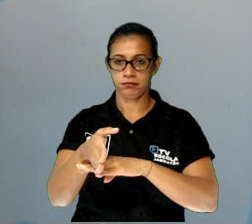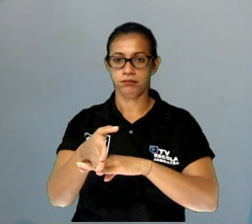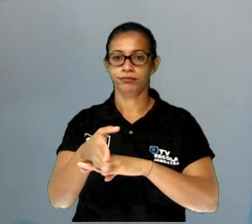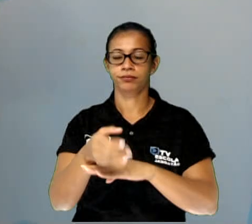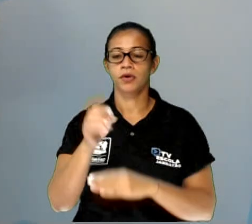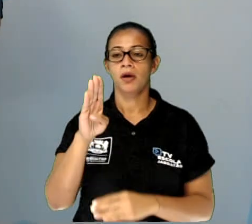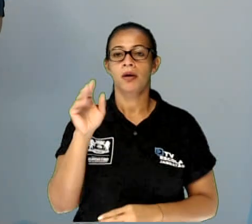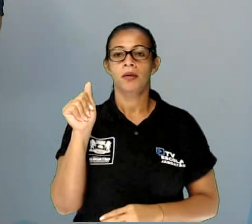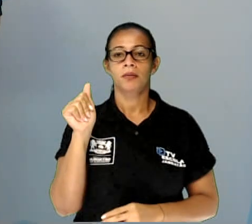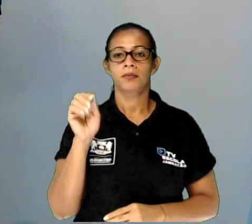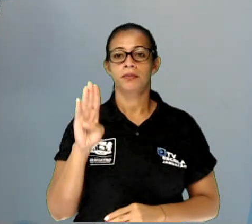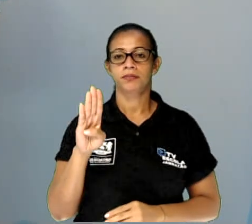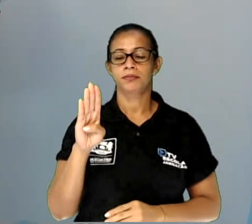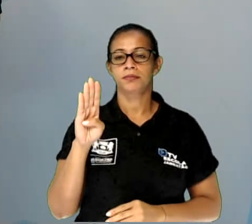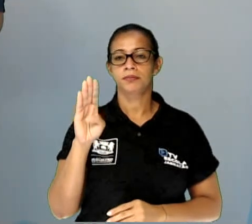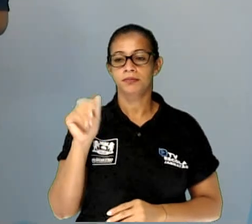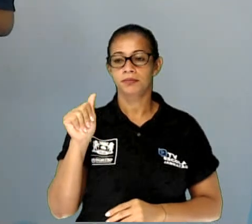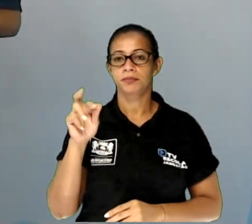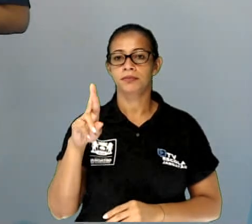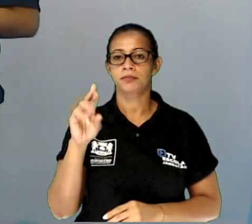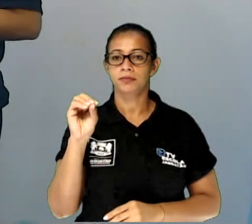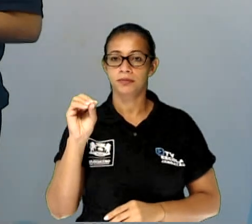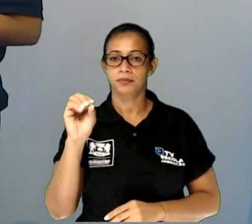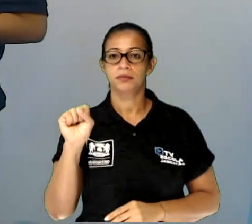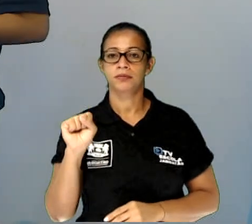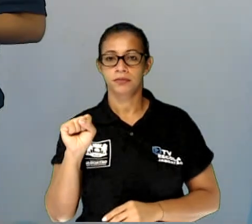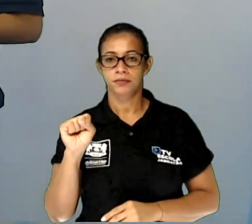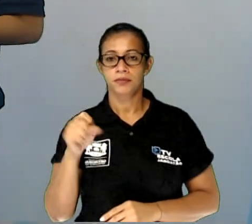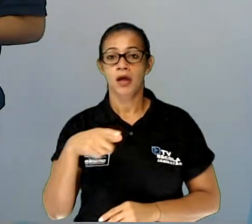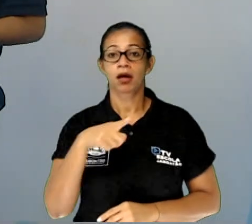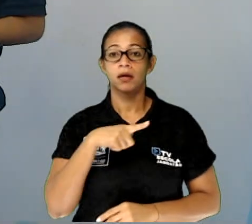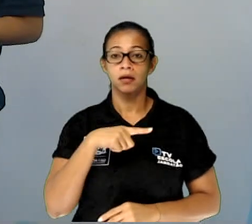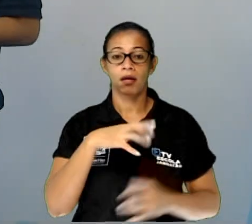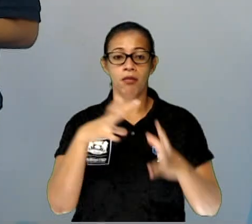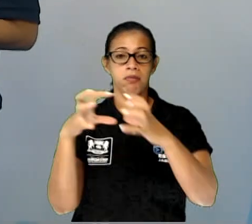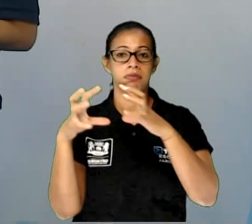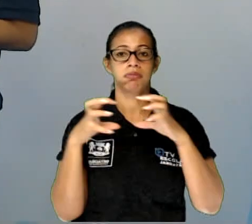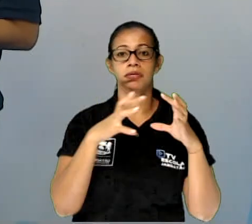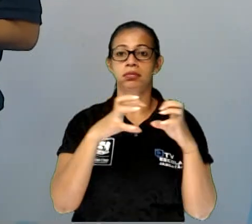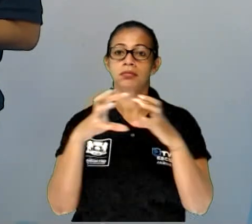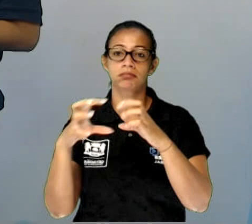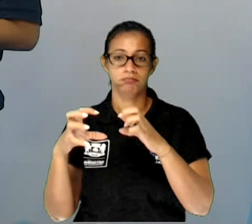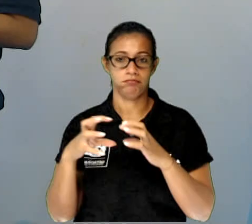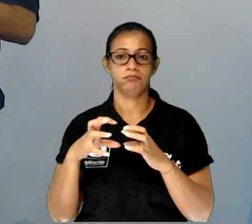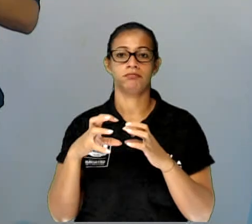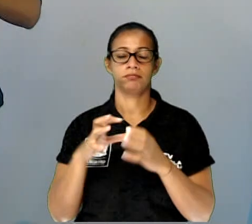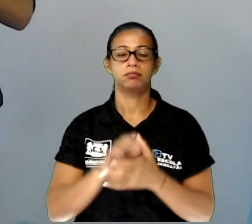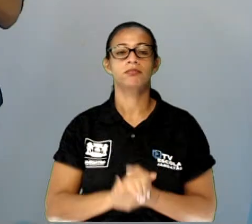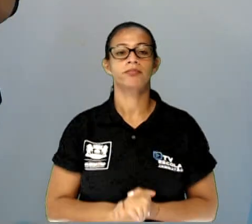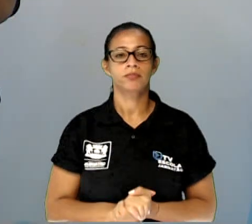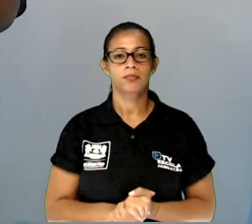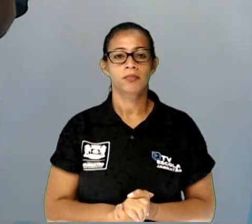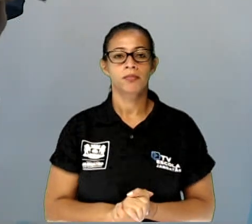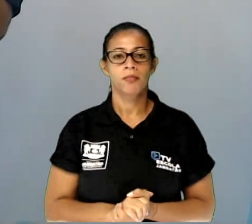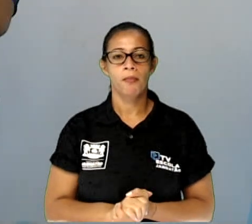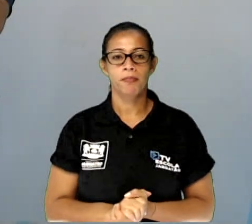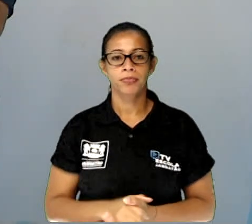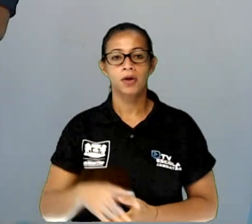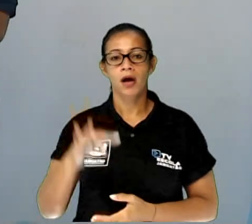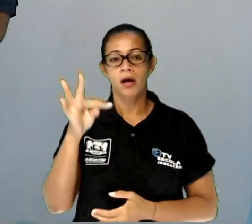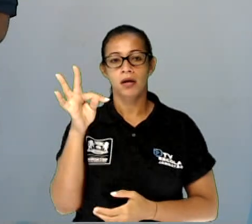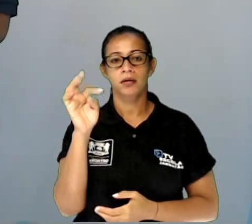ali diversos tipos de conflitos nessa região, Teodósio, em 395, propõe ali